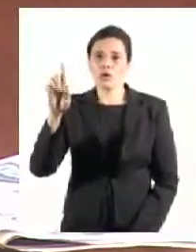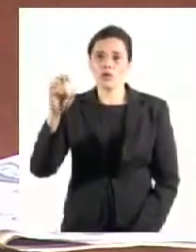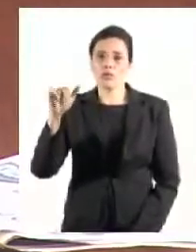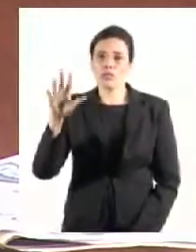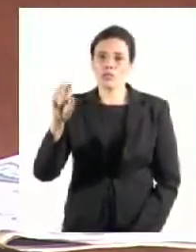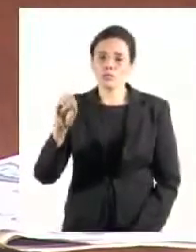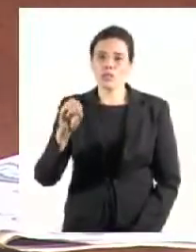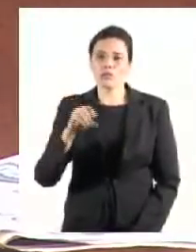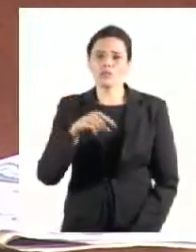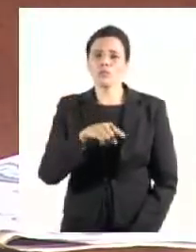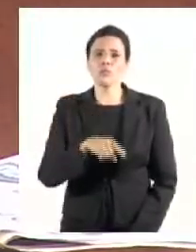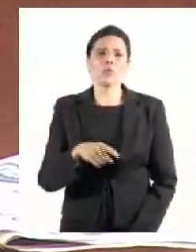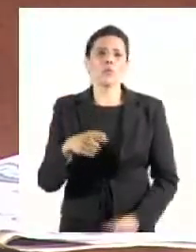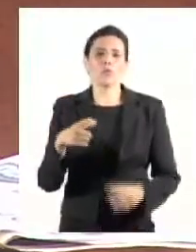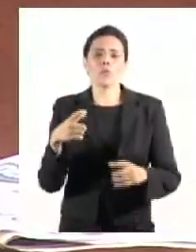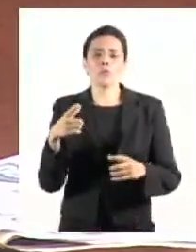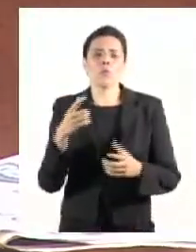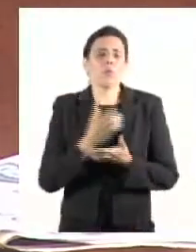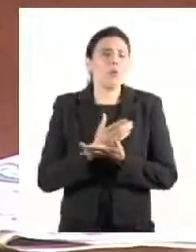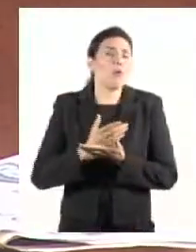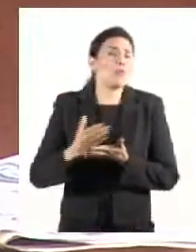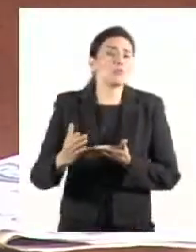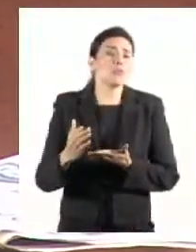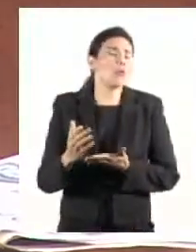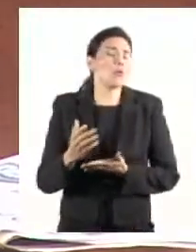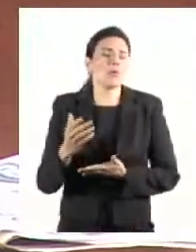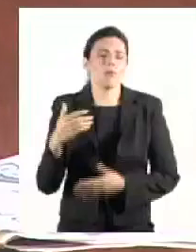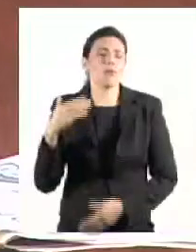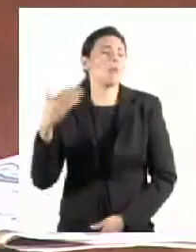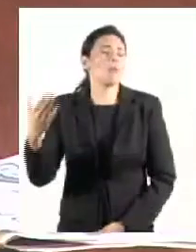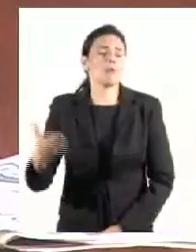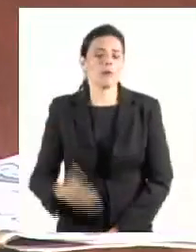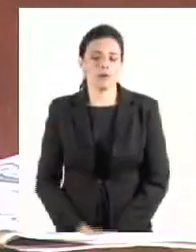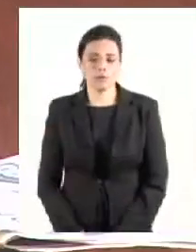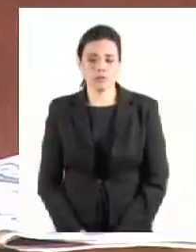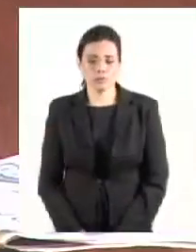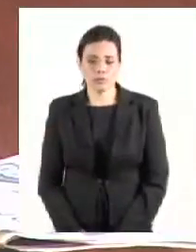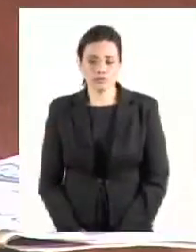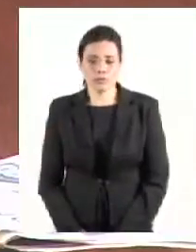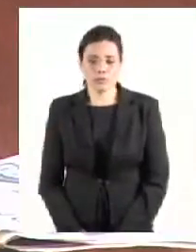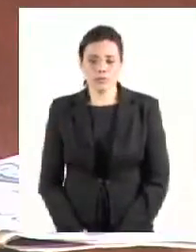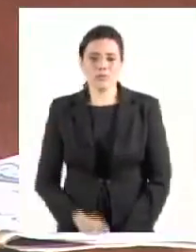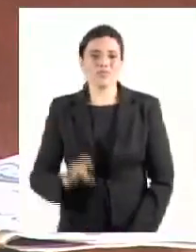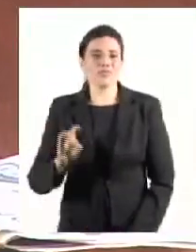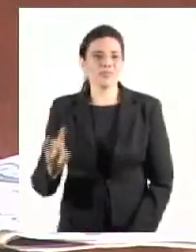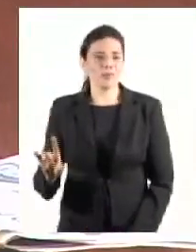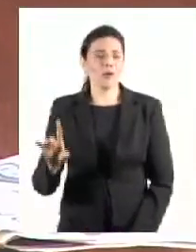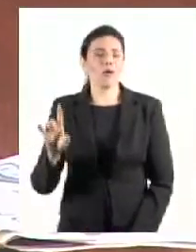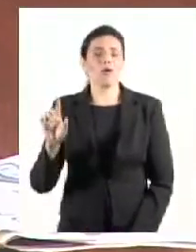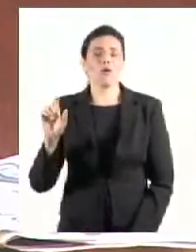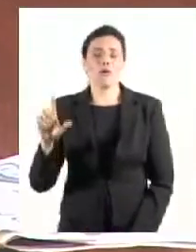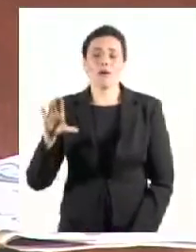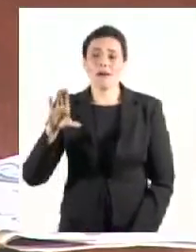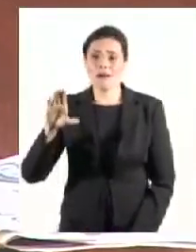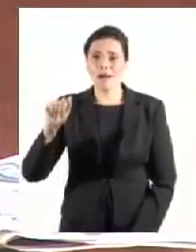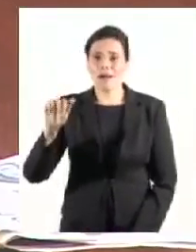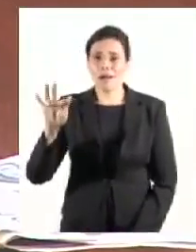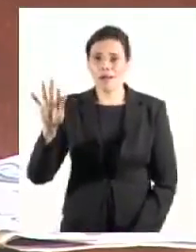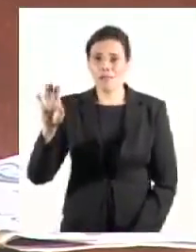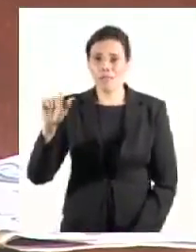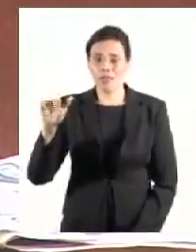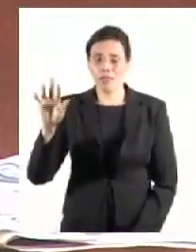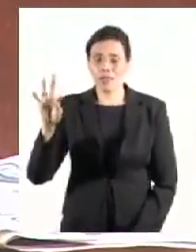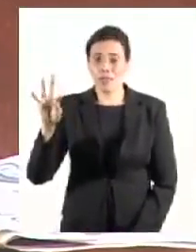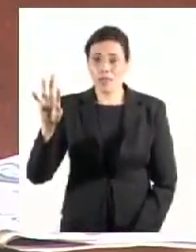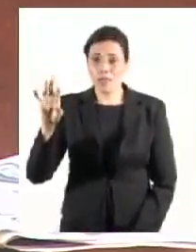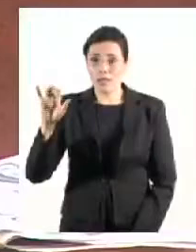nesta casa quando Cafeteira indicou o superintendente do INCRA. Gestão fraudulenta, diga-se